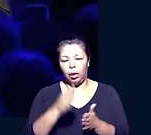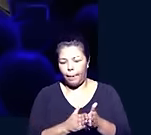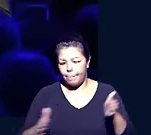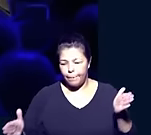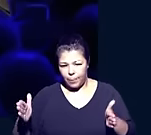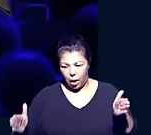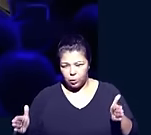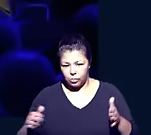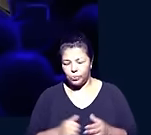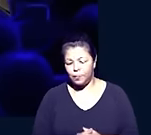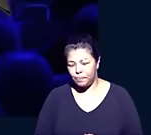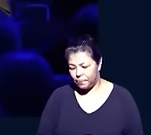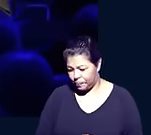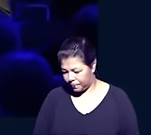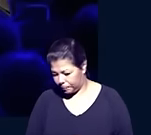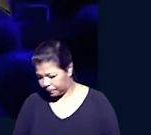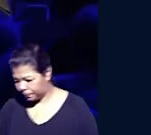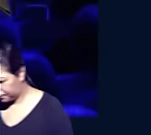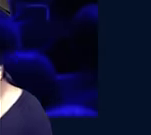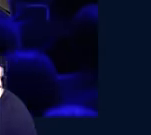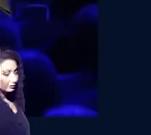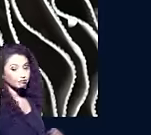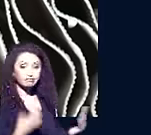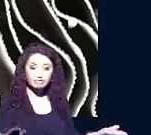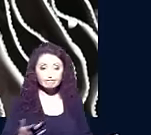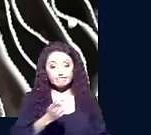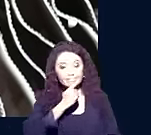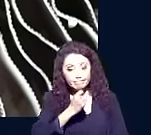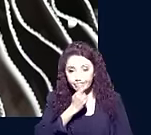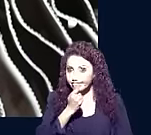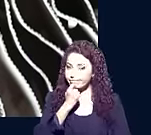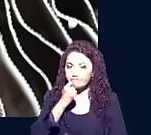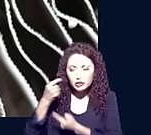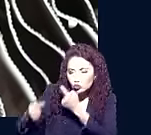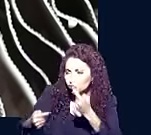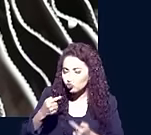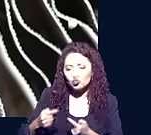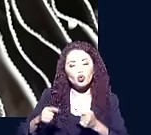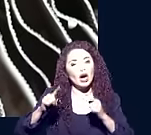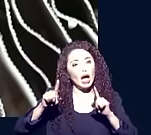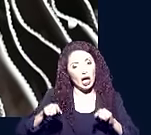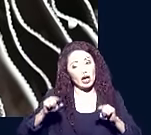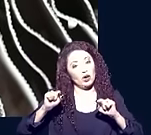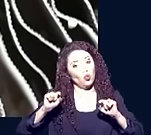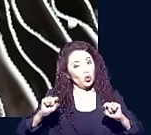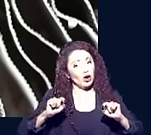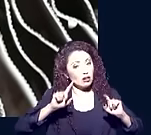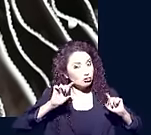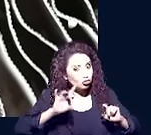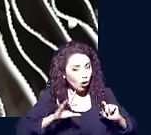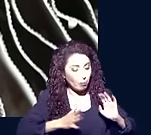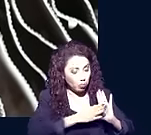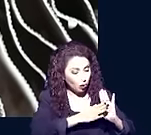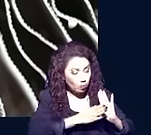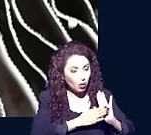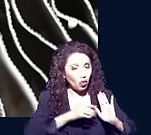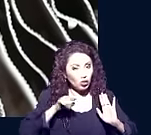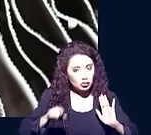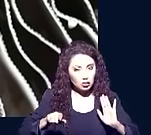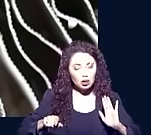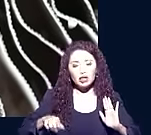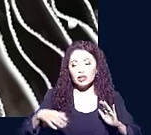defende isso dessa forma CL Claro bom isso não tá discutido ainda né Isso é proposta do relator da LDO para que o governo obedeça por